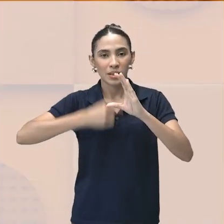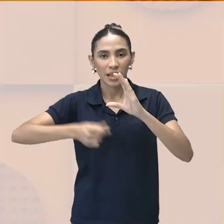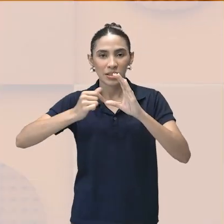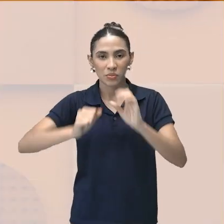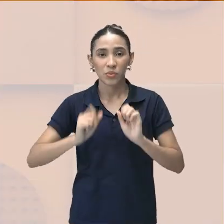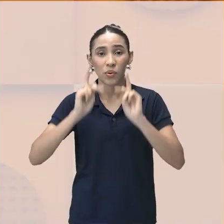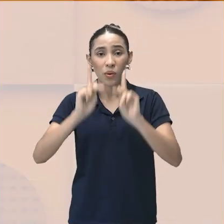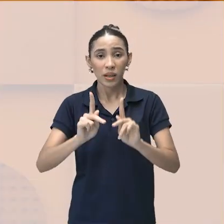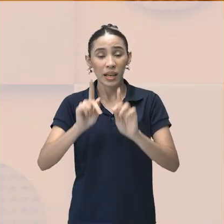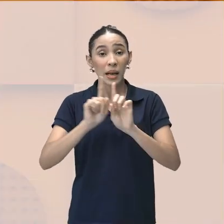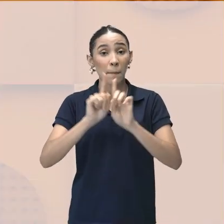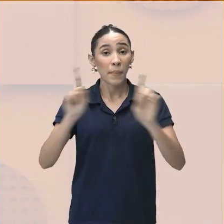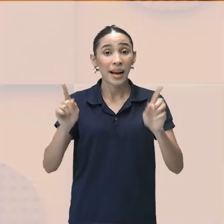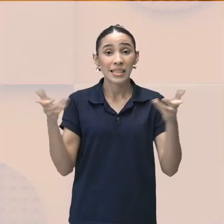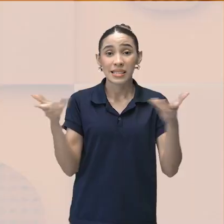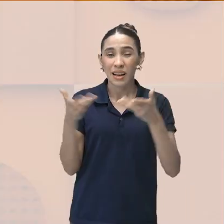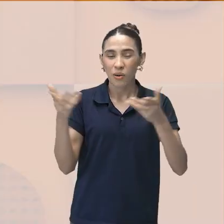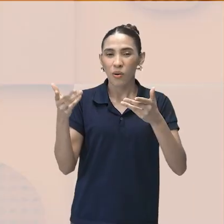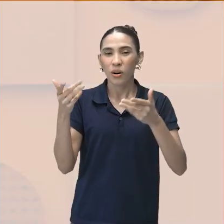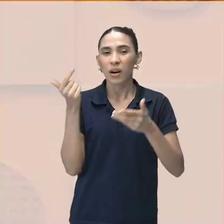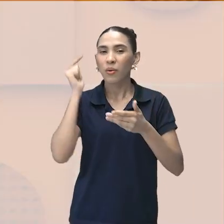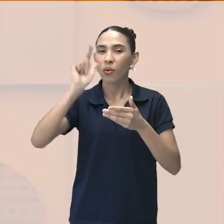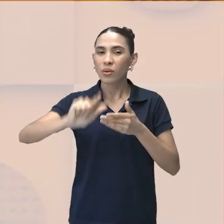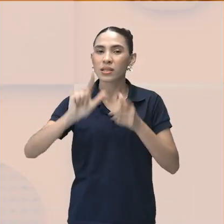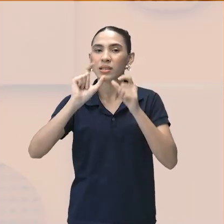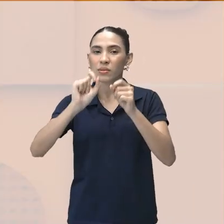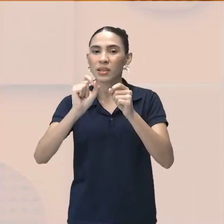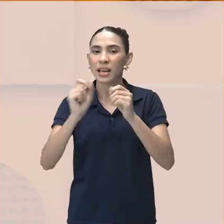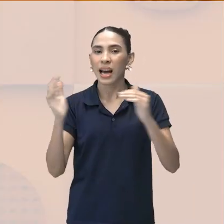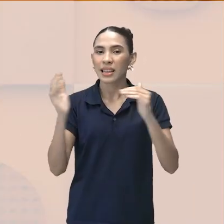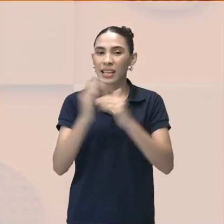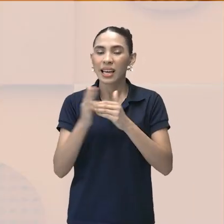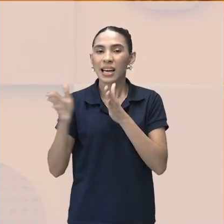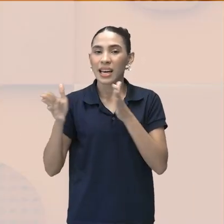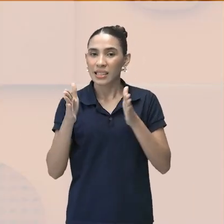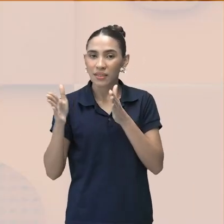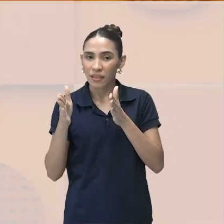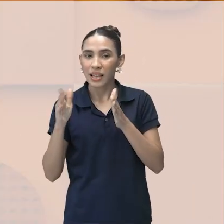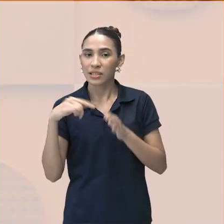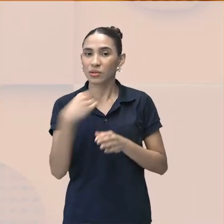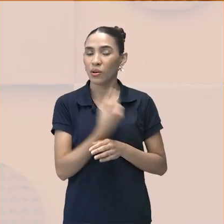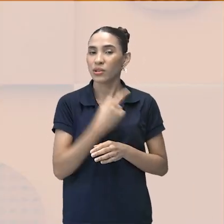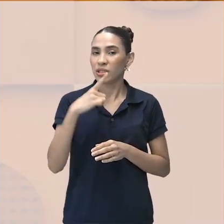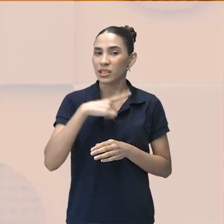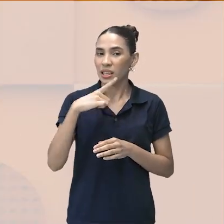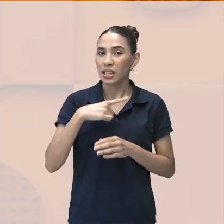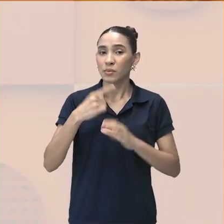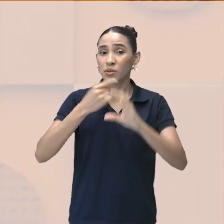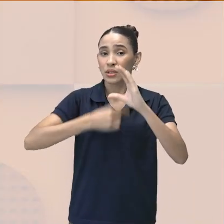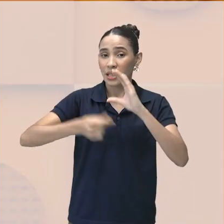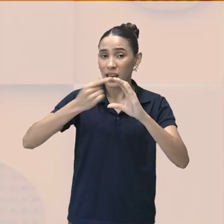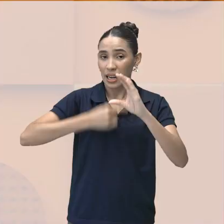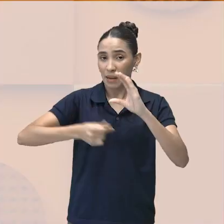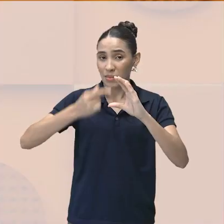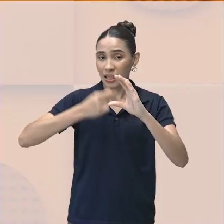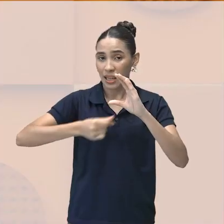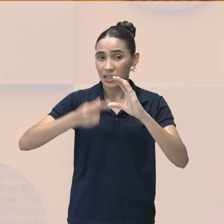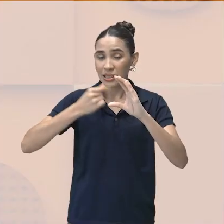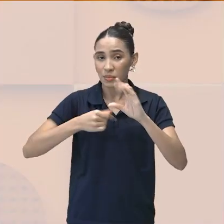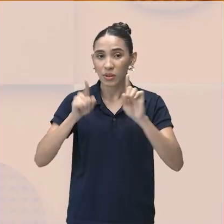capitalismo, tá certo? Agora, para chegar, né, até essa fase que nós temos aí do capitalismo